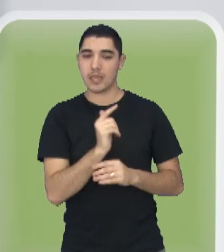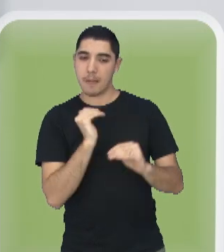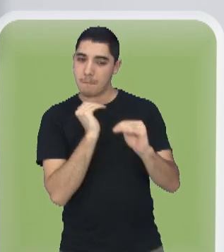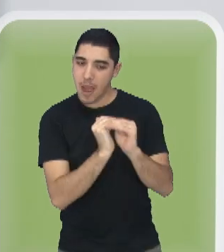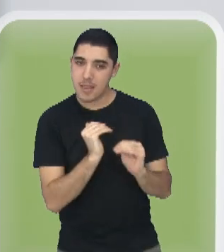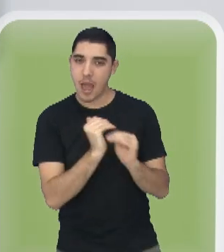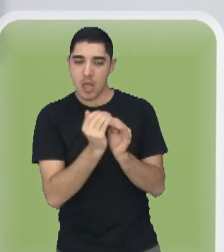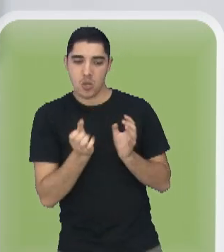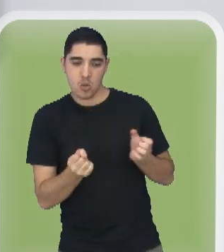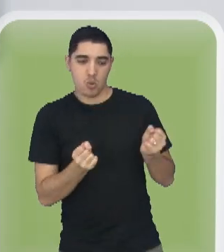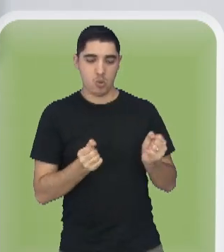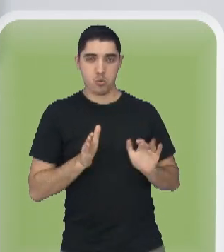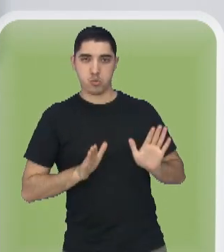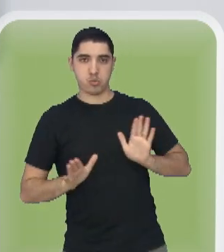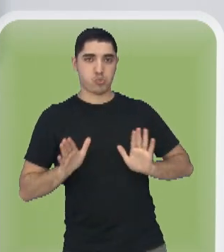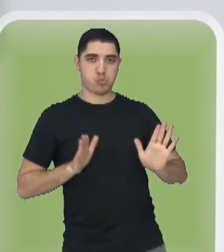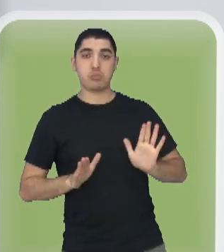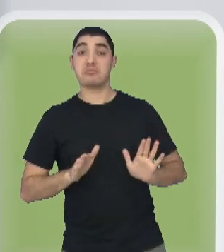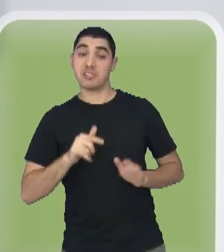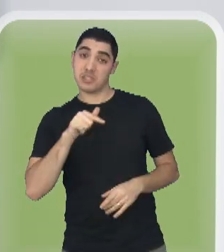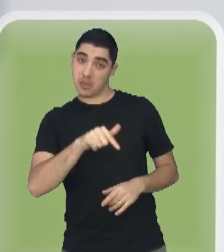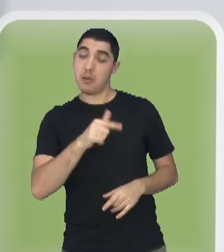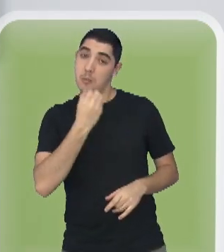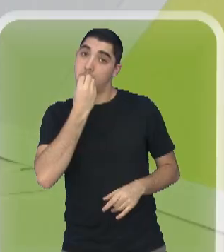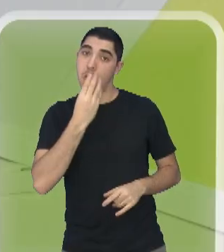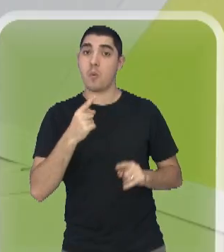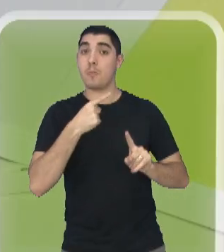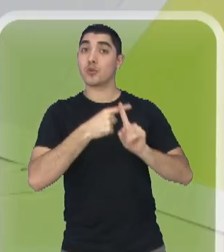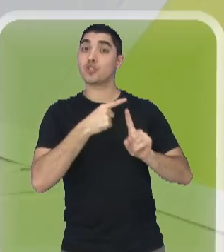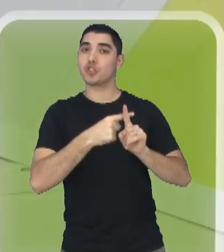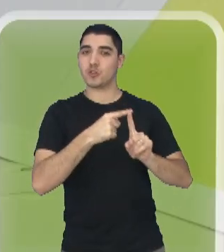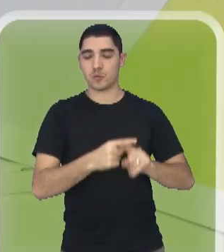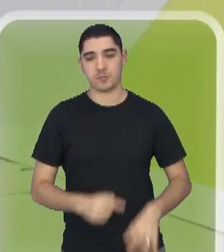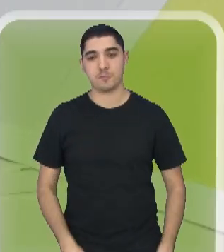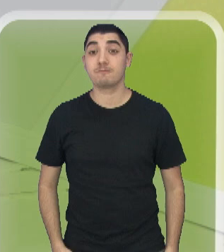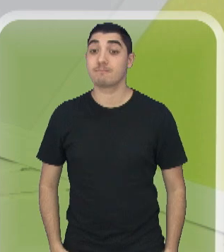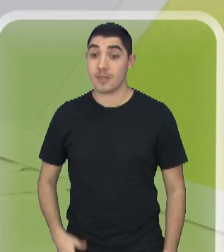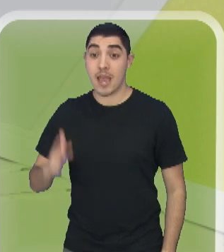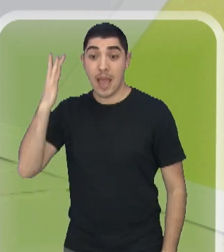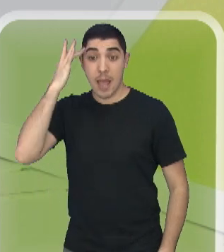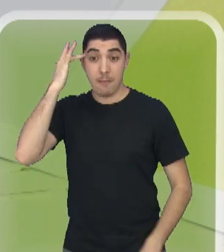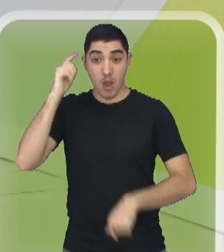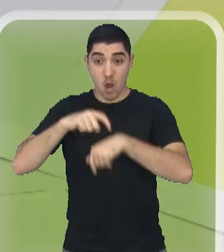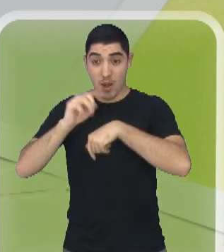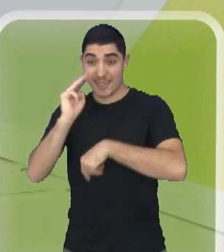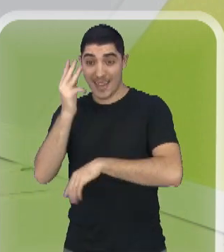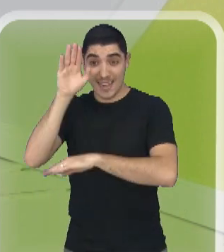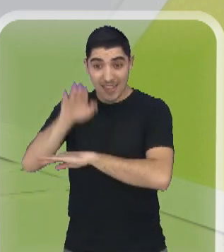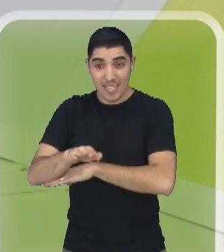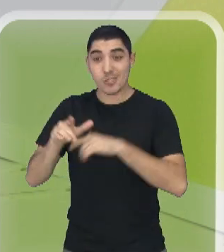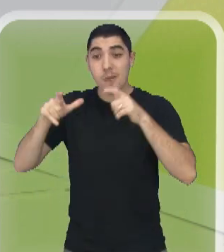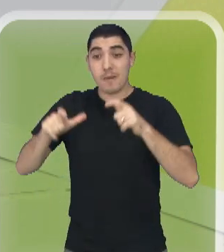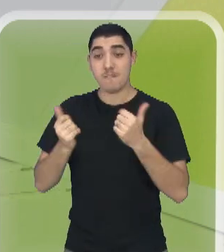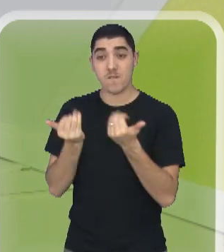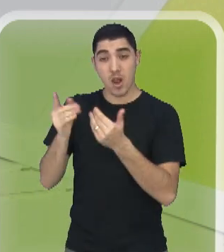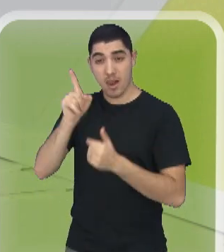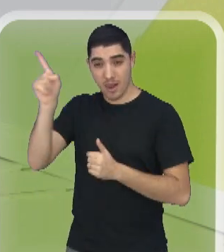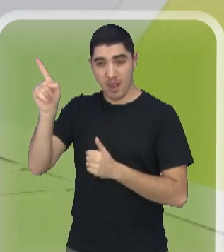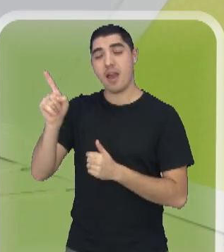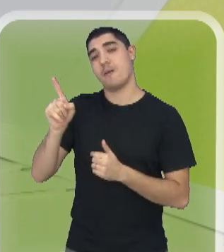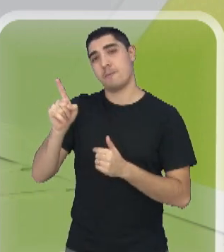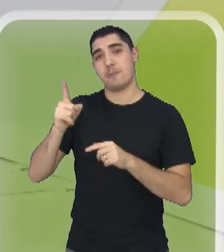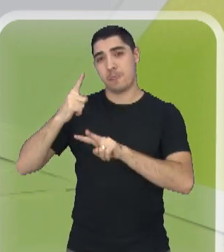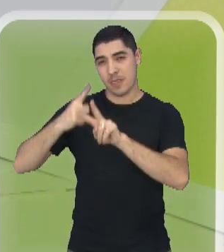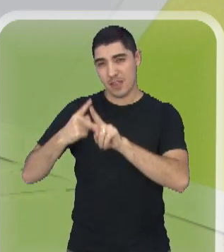Então, tem esse a favor aí para o São José nessa partida. Pois é, amanhã, 3 da tarde, Arena Capivari. Em destaque para